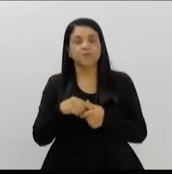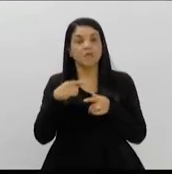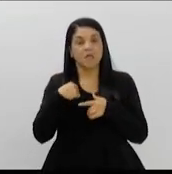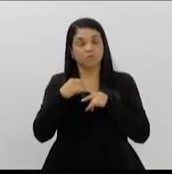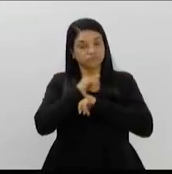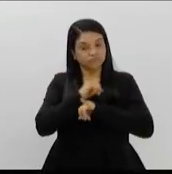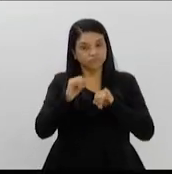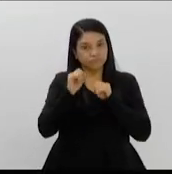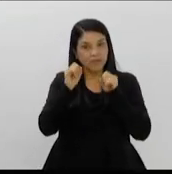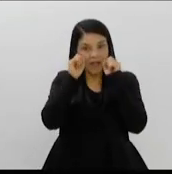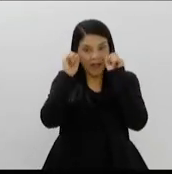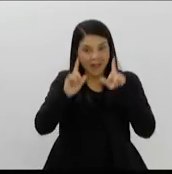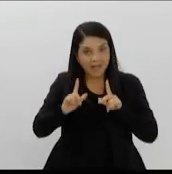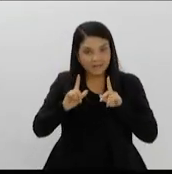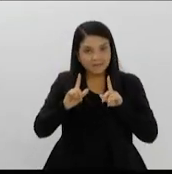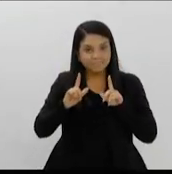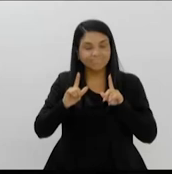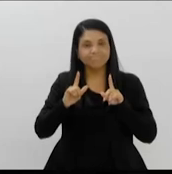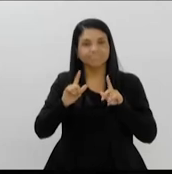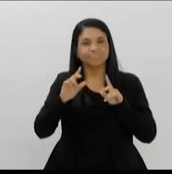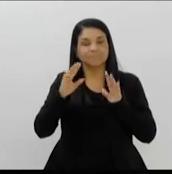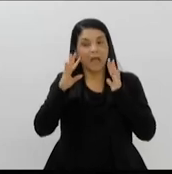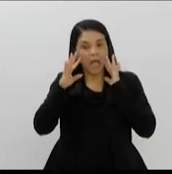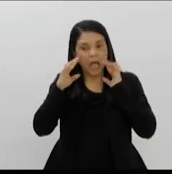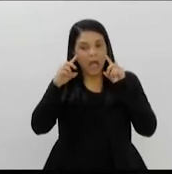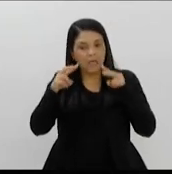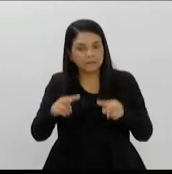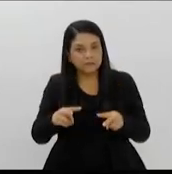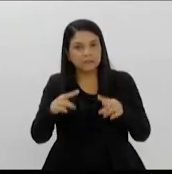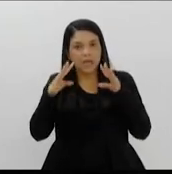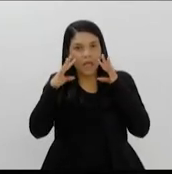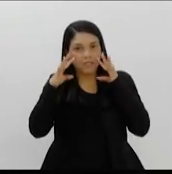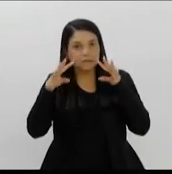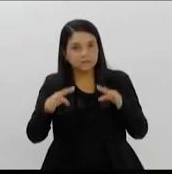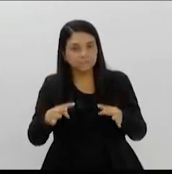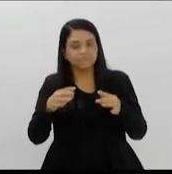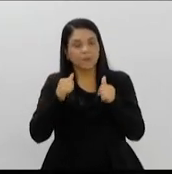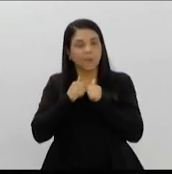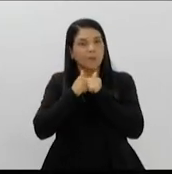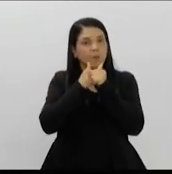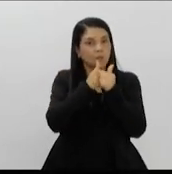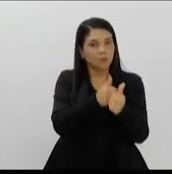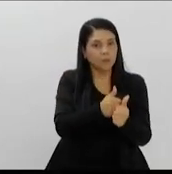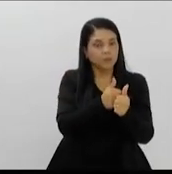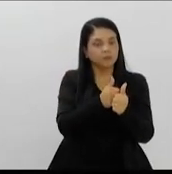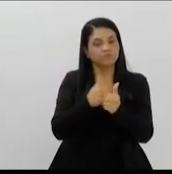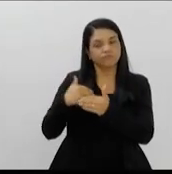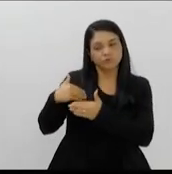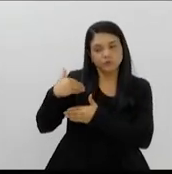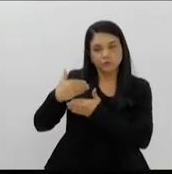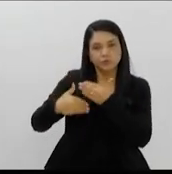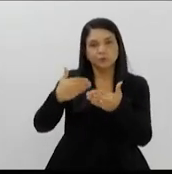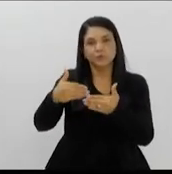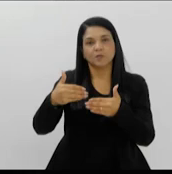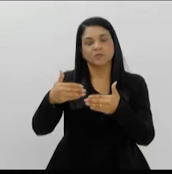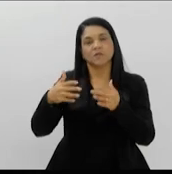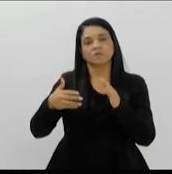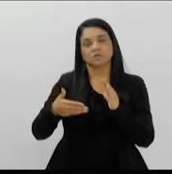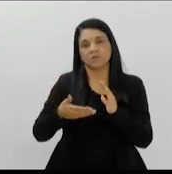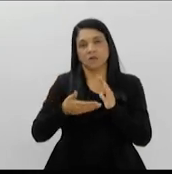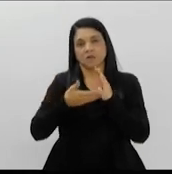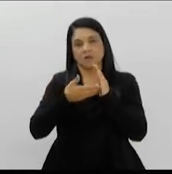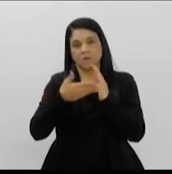alerta, estaremos atentos, acompanhando os procedimentos na Câmara Federal,